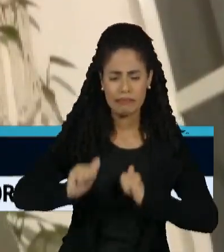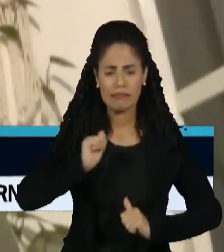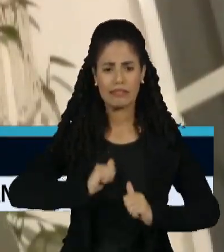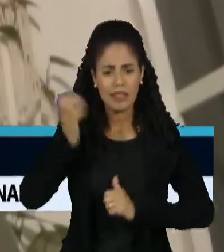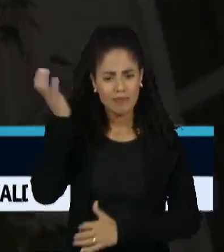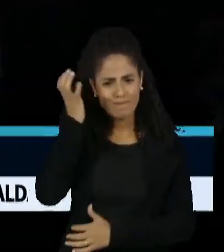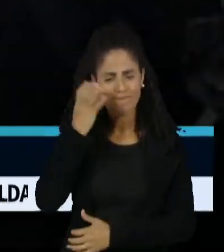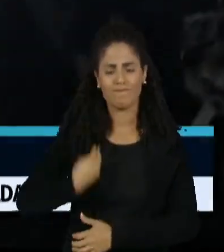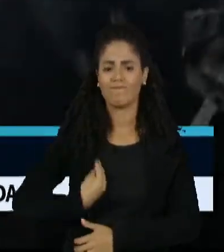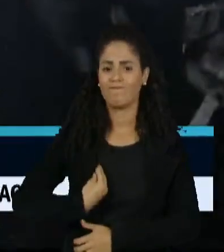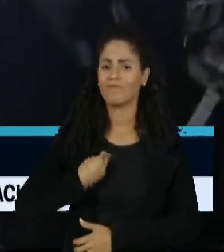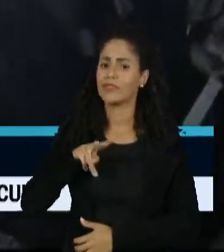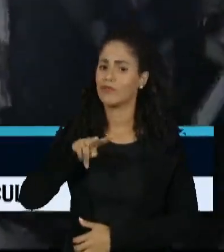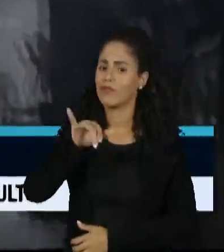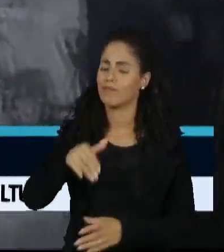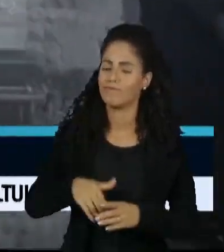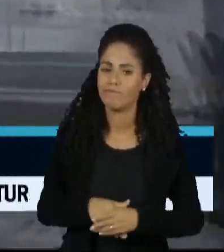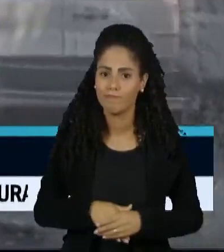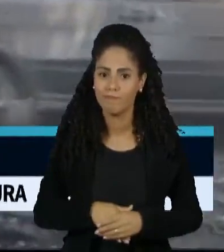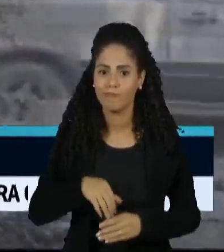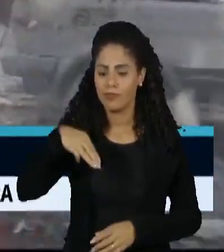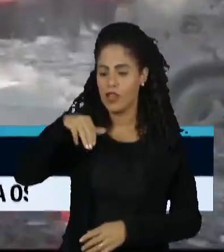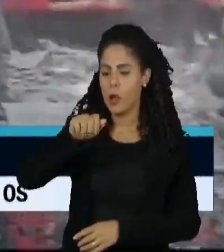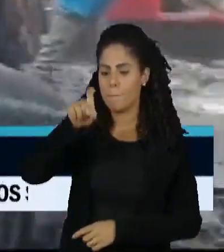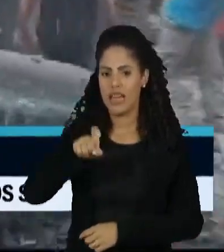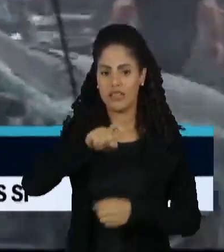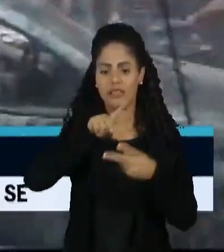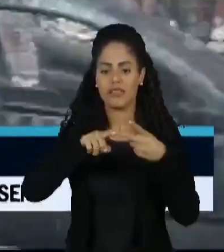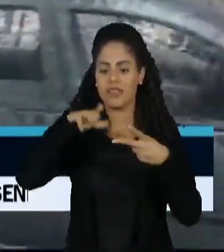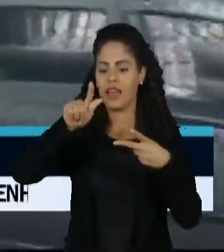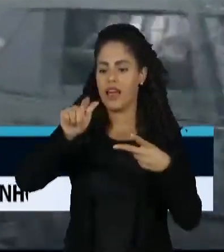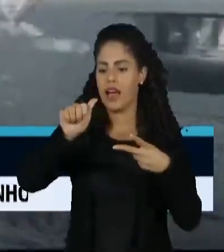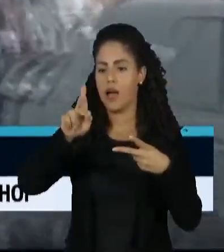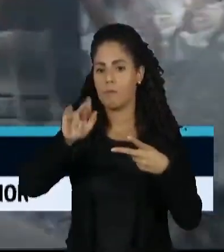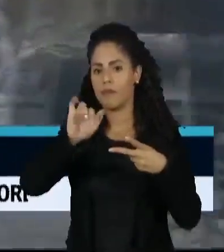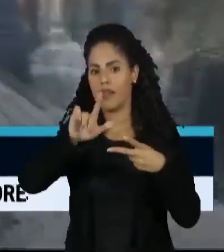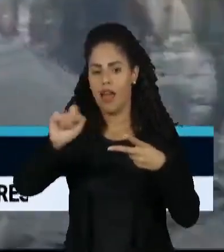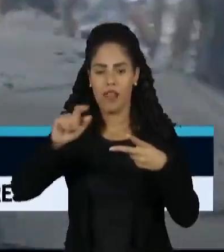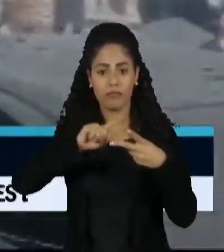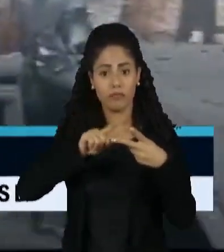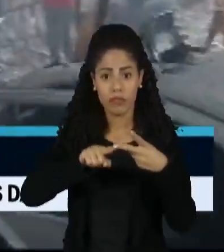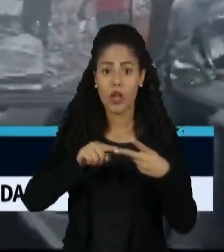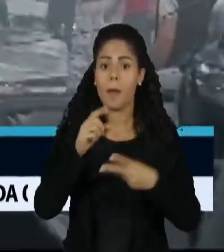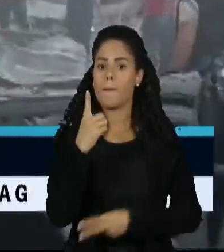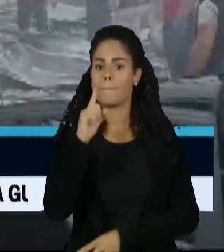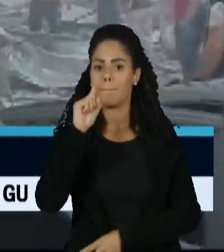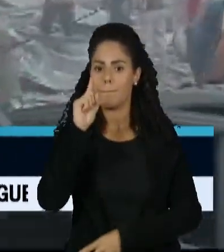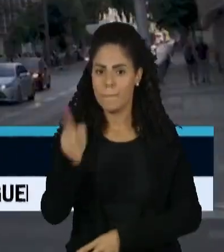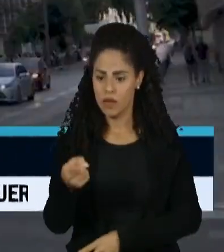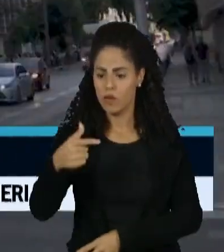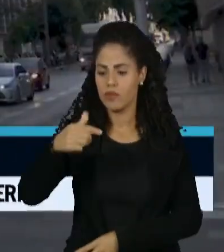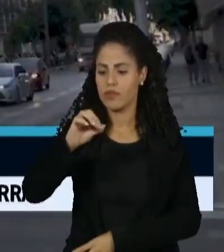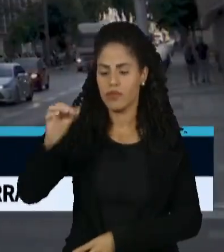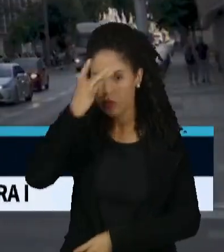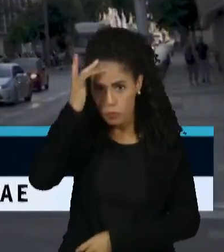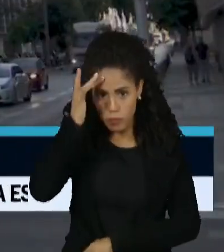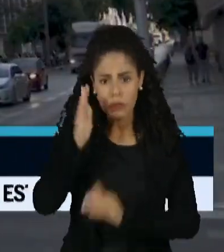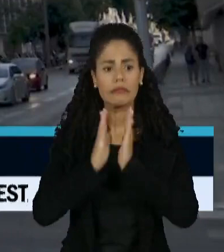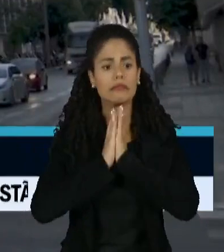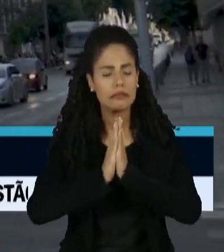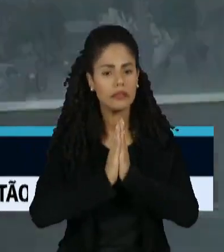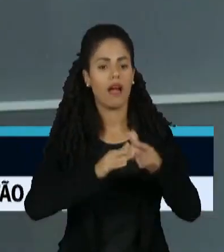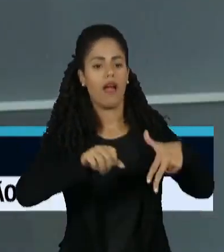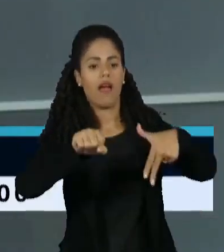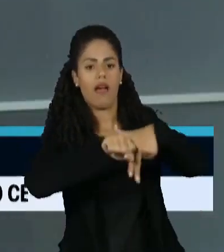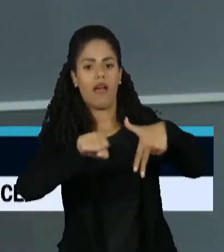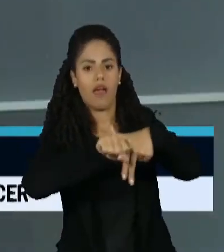nas nossas vidas. O Max e a Gabriela estão entre os 1.700 brasileiros que procuraram a Embaixada do